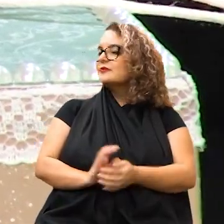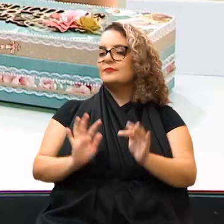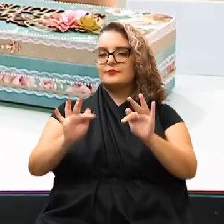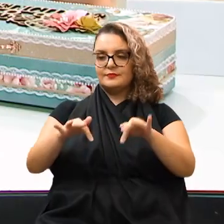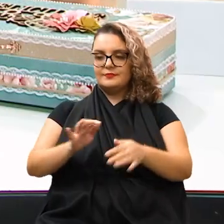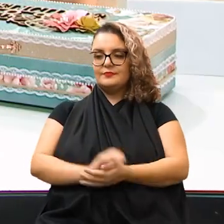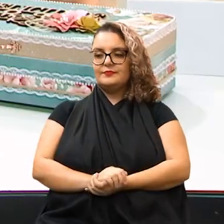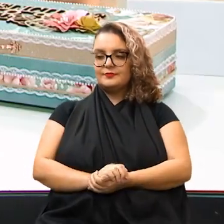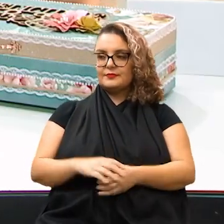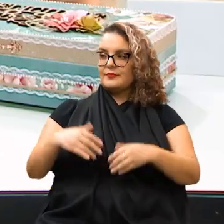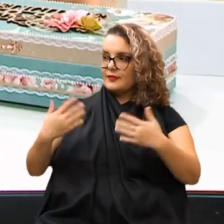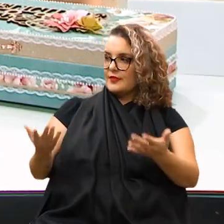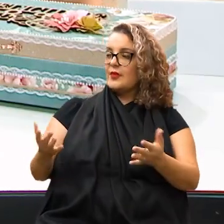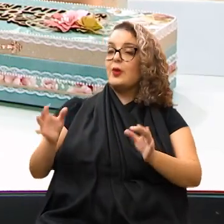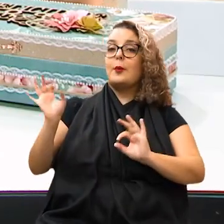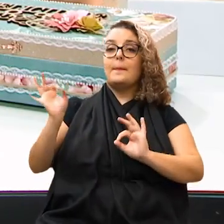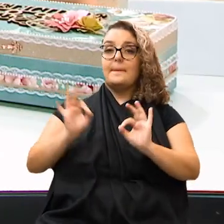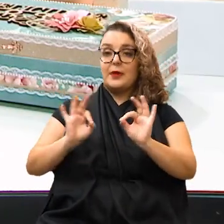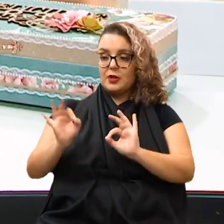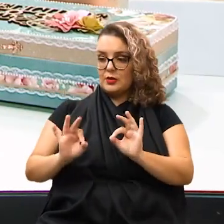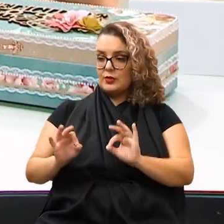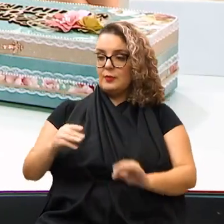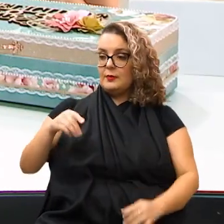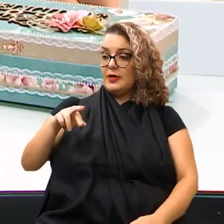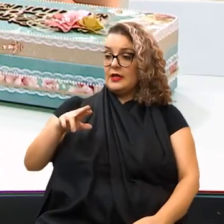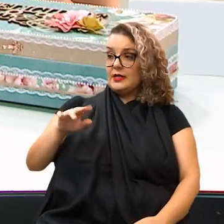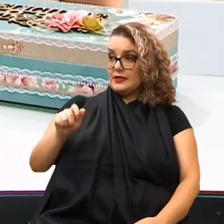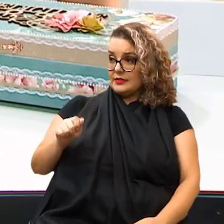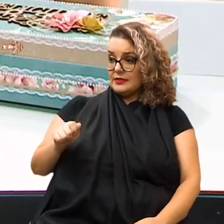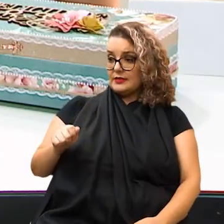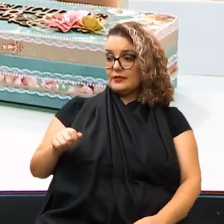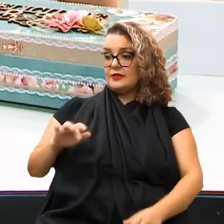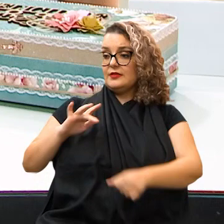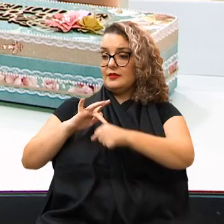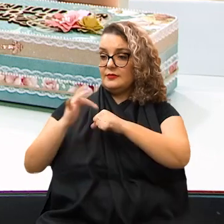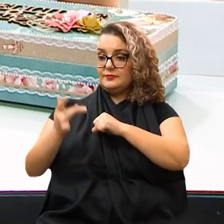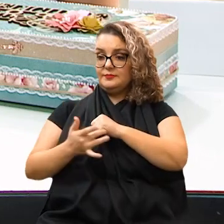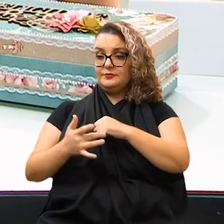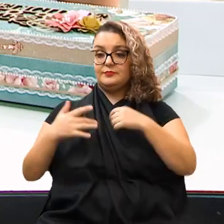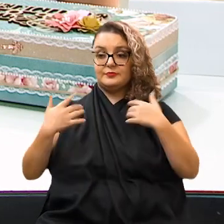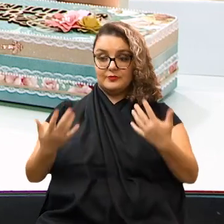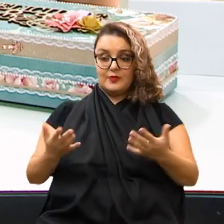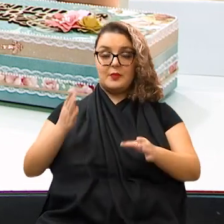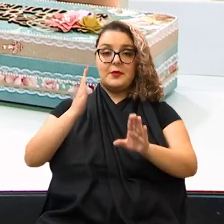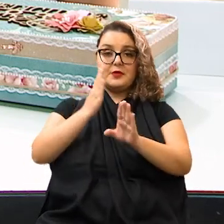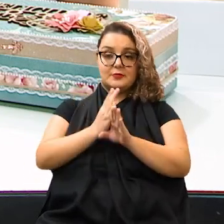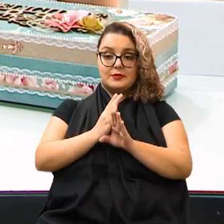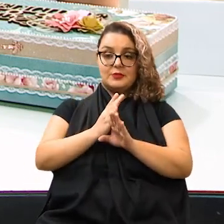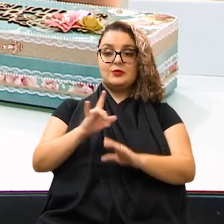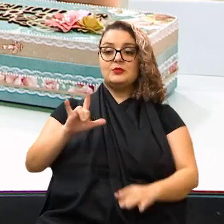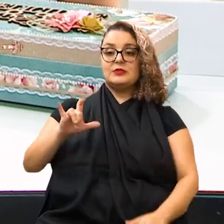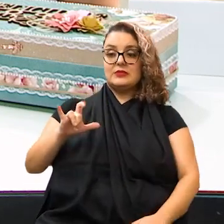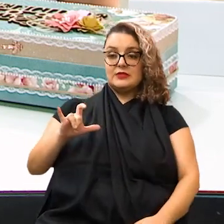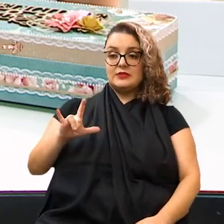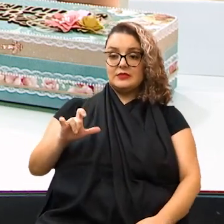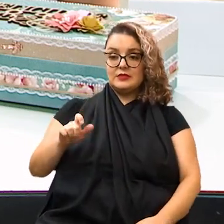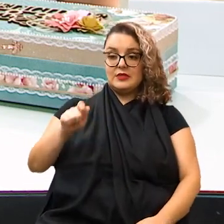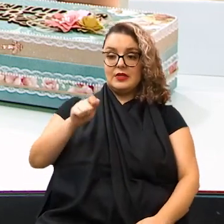Finalizada. Então está pronto. Marisa, passa para o pessoal de casa a sua rede social. Vocês podem me encontrar no